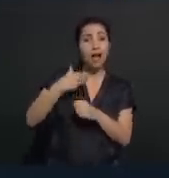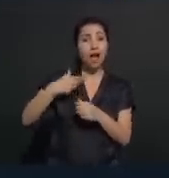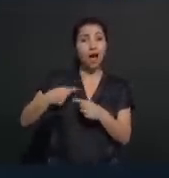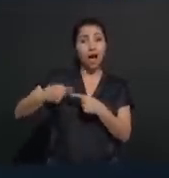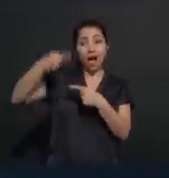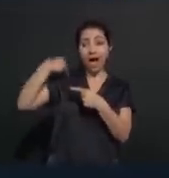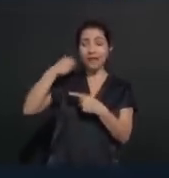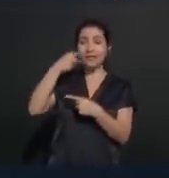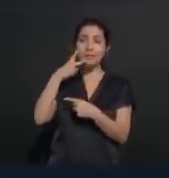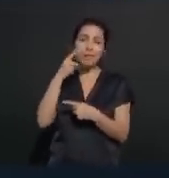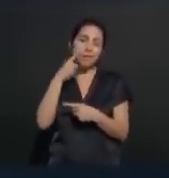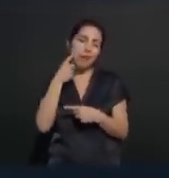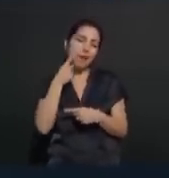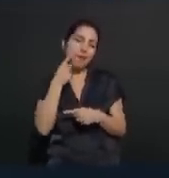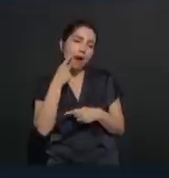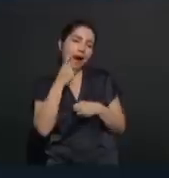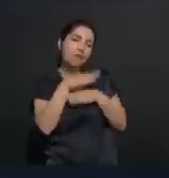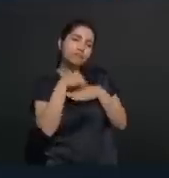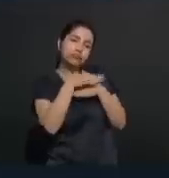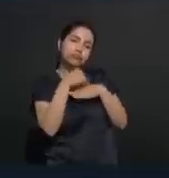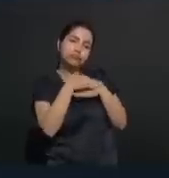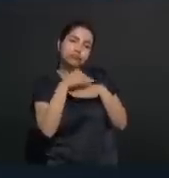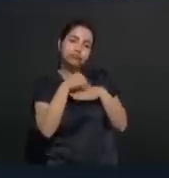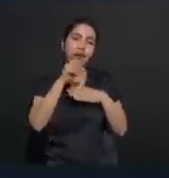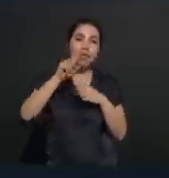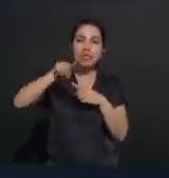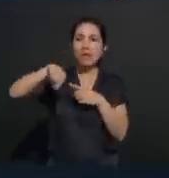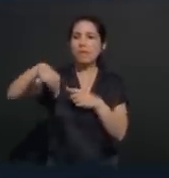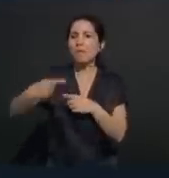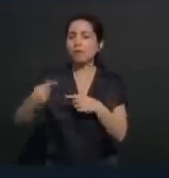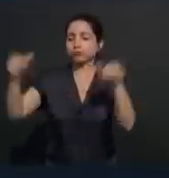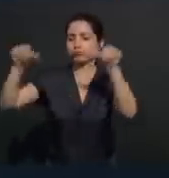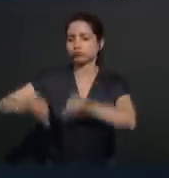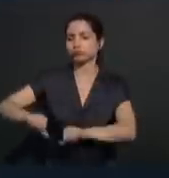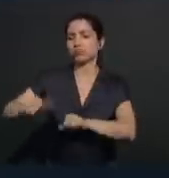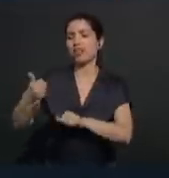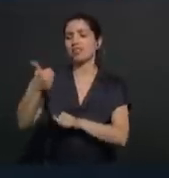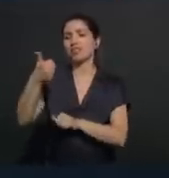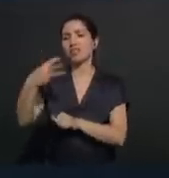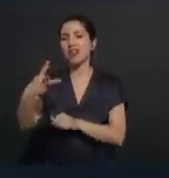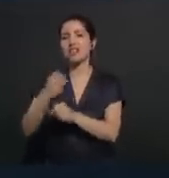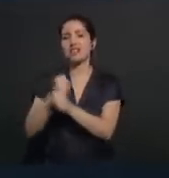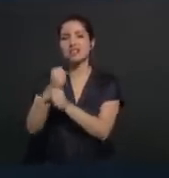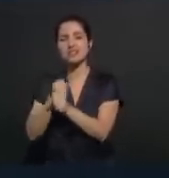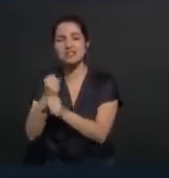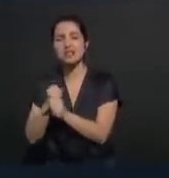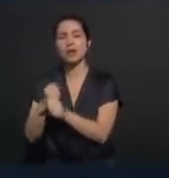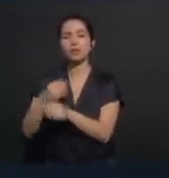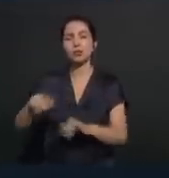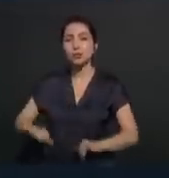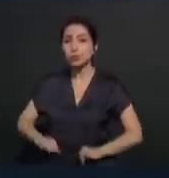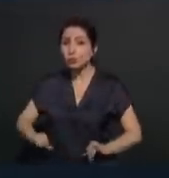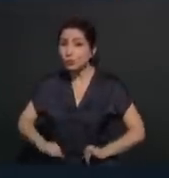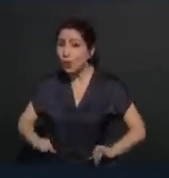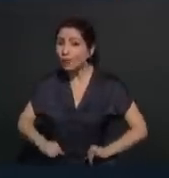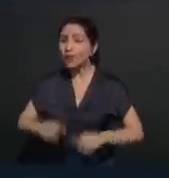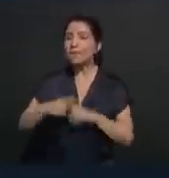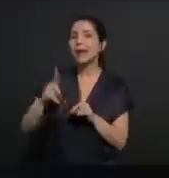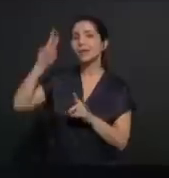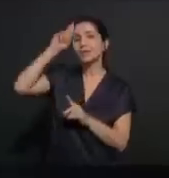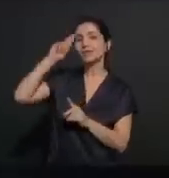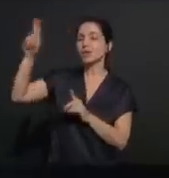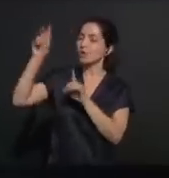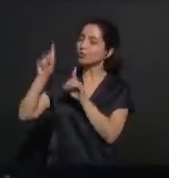ficou 13 anos. Sabe o que a Bíblia diz o tempo todo? Porém, o Senhor era com ele. Ia para a prisão,